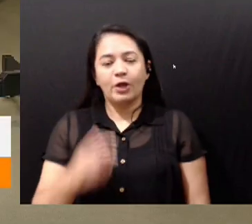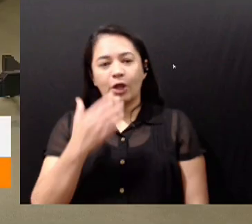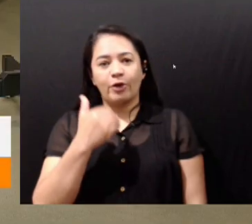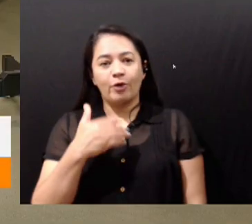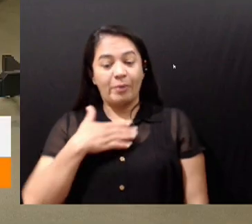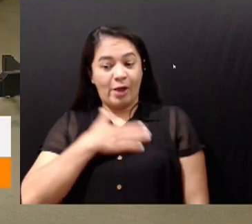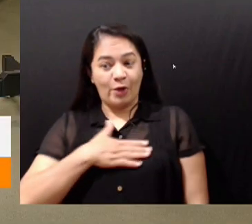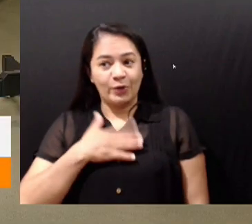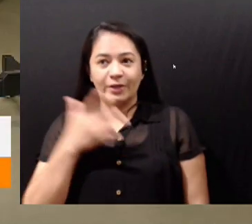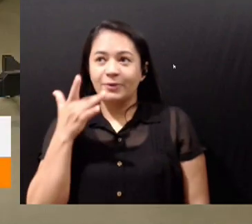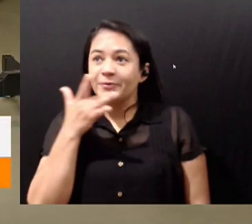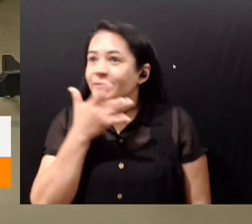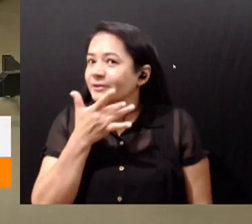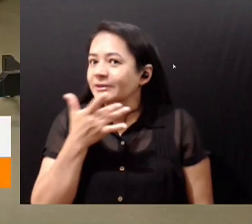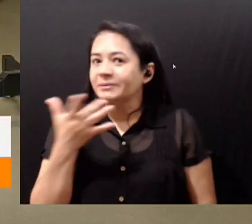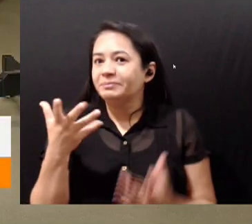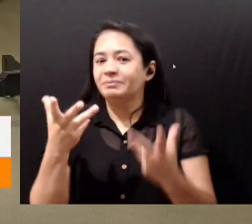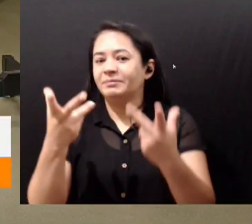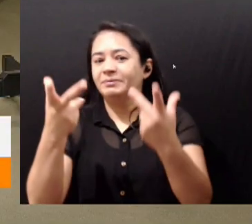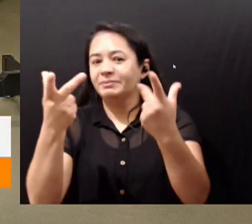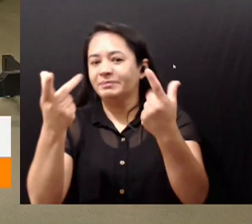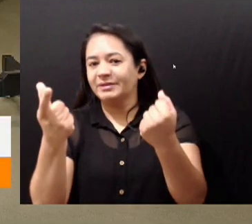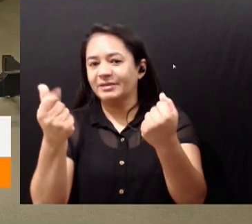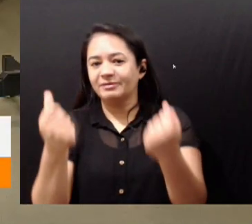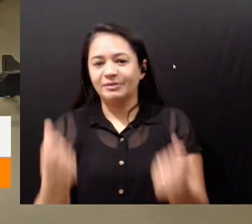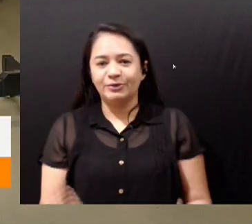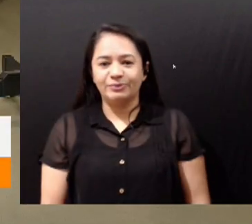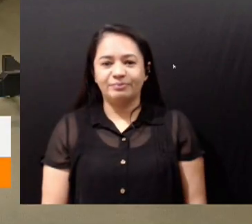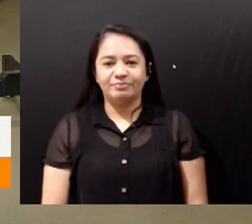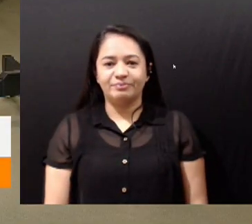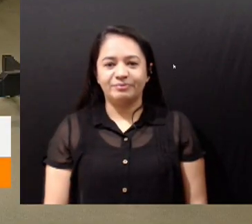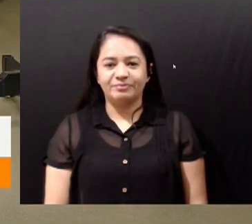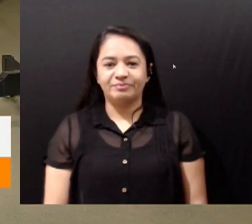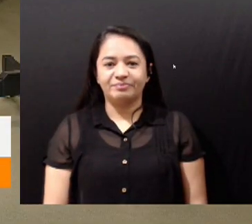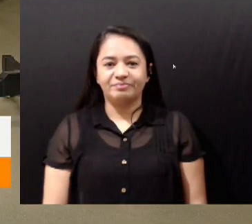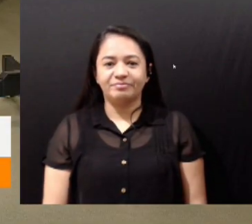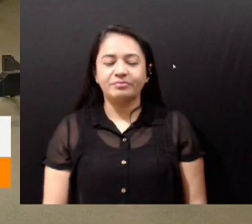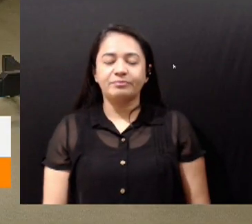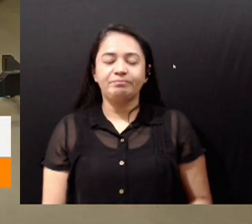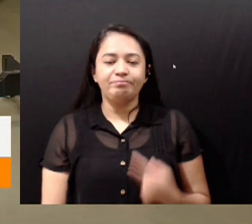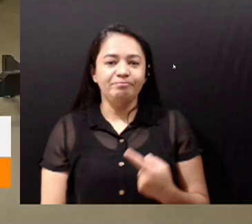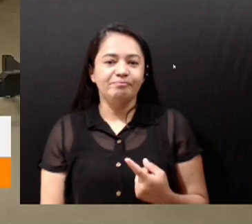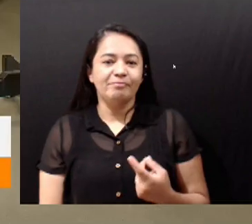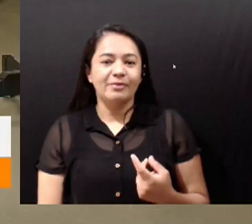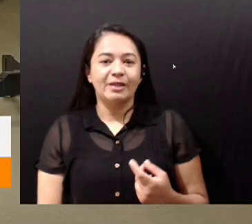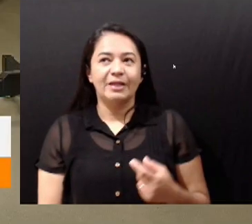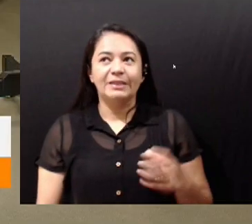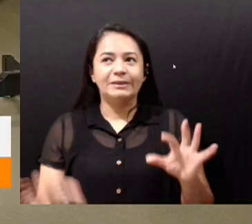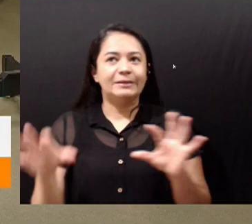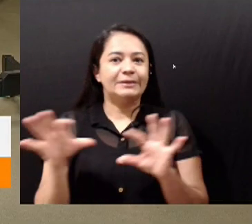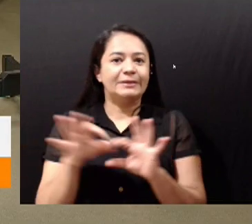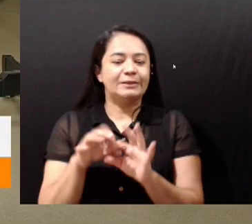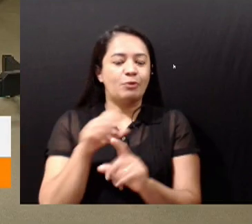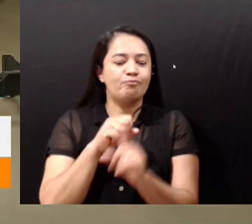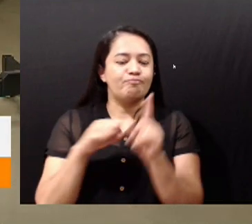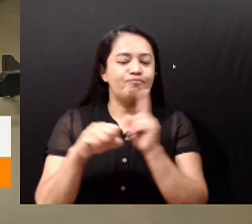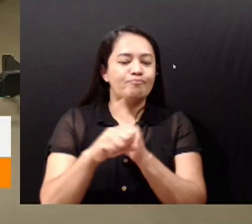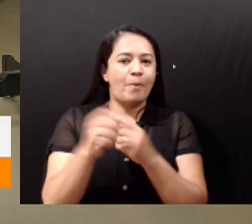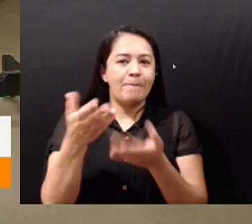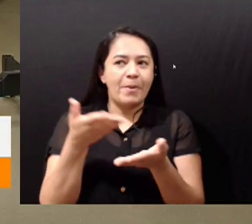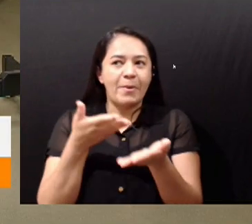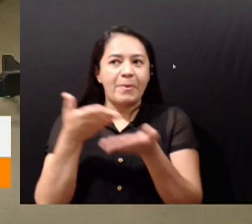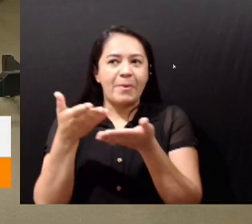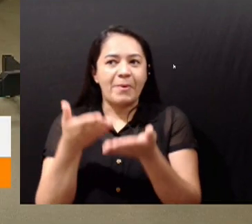delícia, é Sim. maravilhoso. E além de ter prazer em comer, a gente socializa quando a gente está comendo, né? Porque